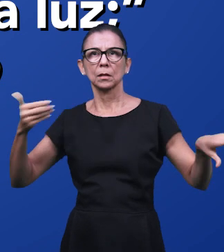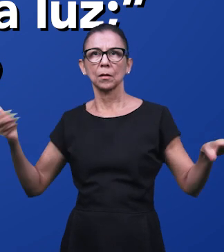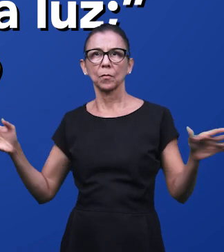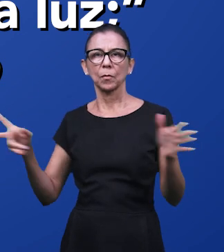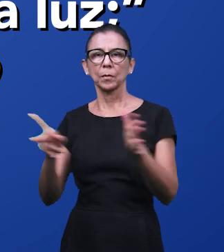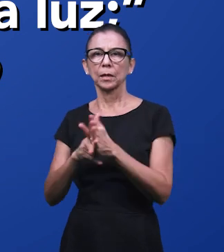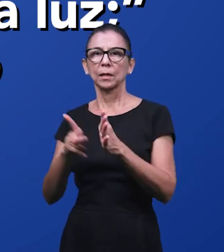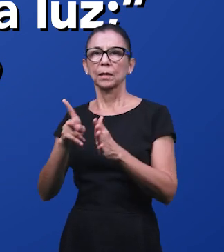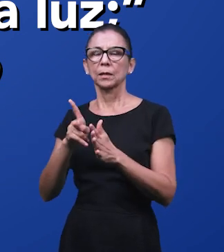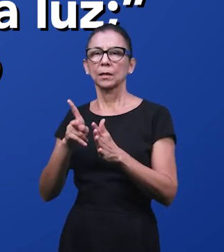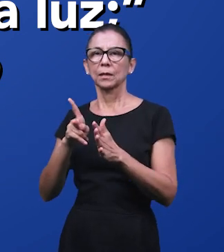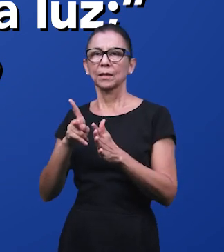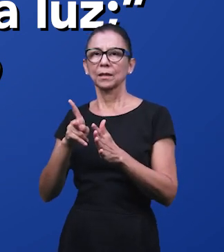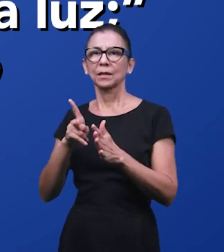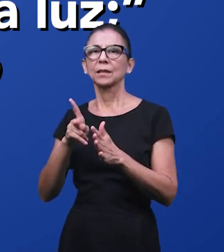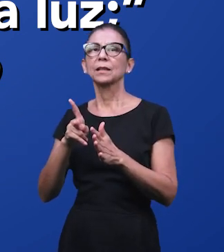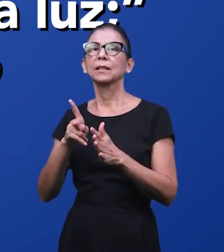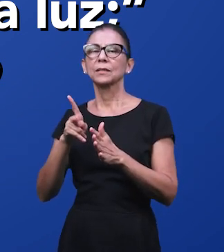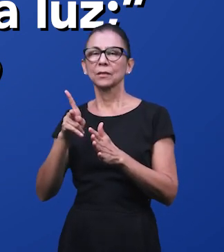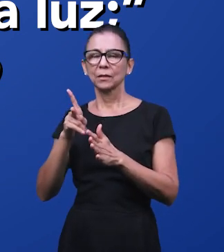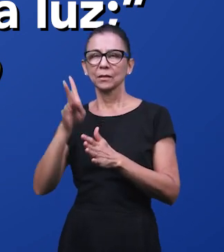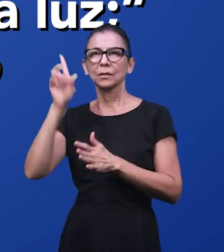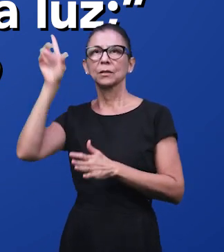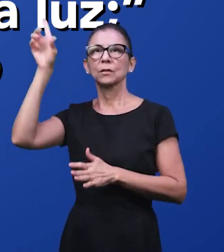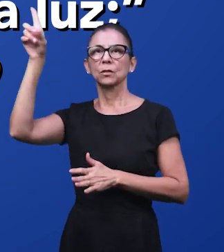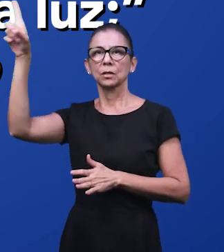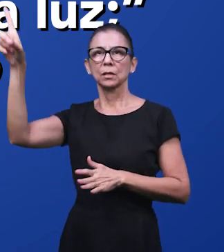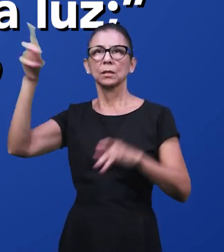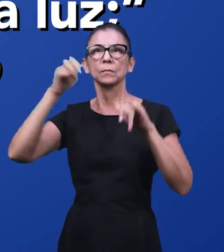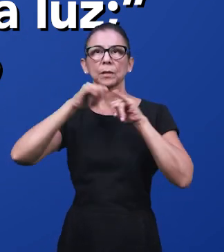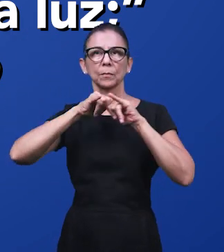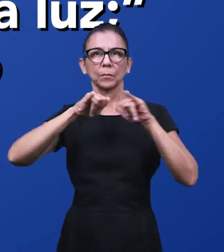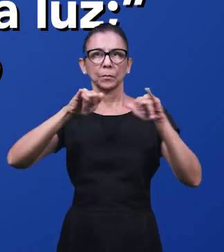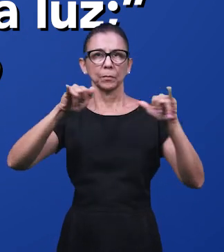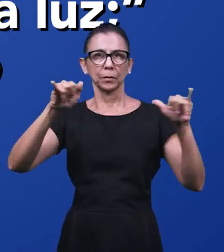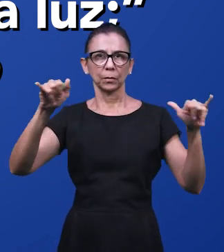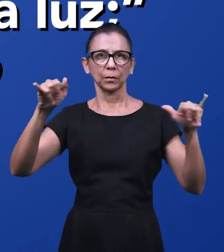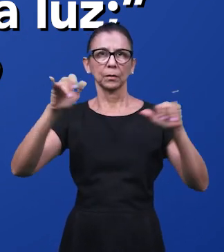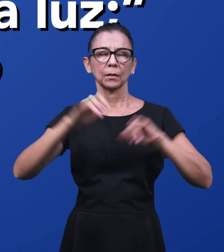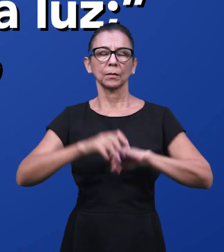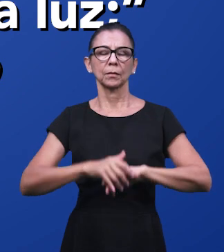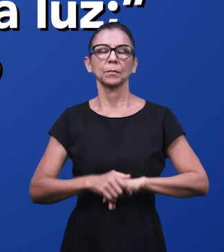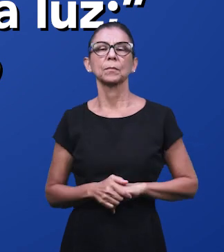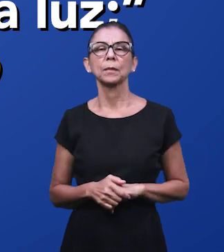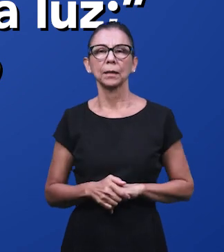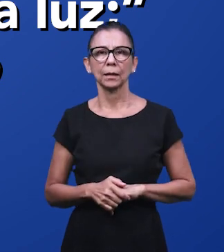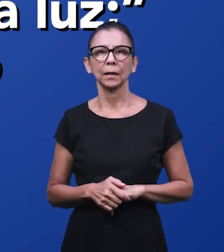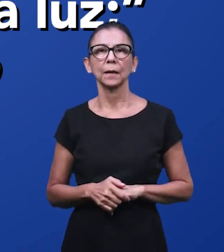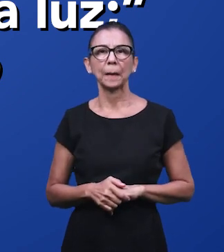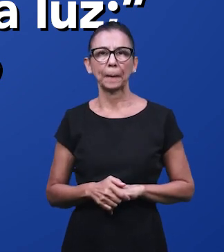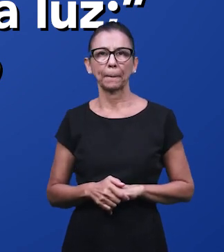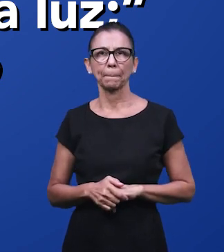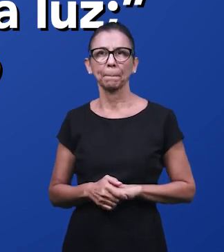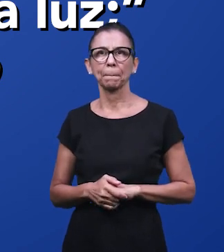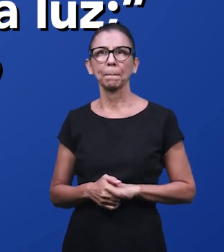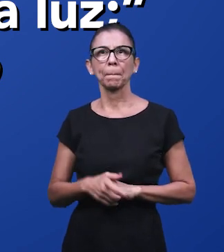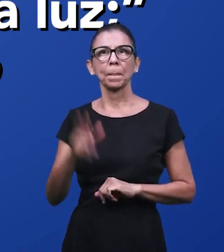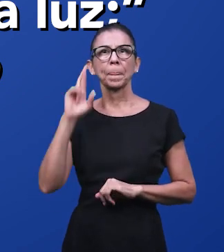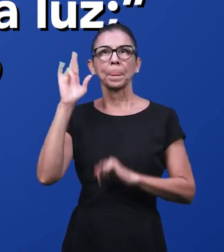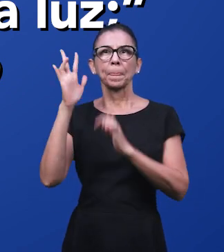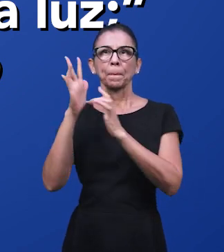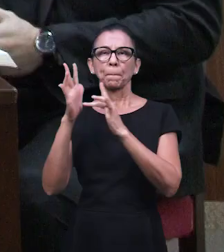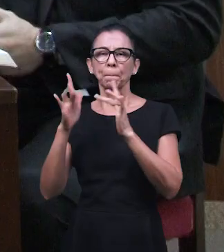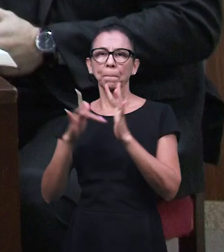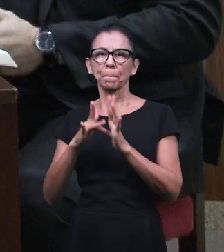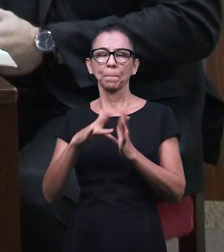de proclamar as virtudes daquele que os chamou das trevas para a sua maravilhosa luz. A paz do Senhor Jesus